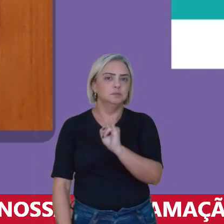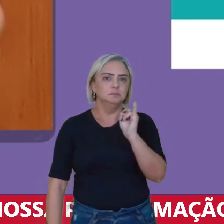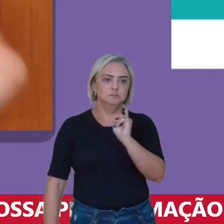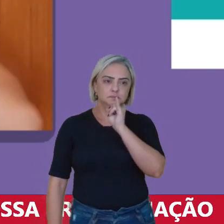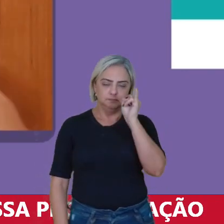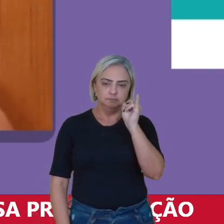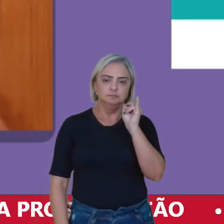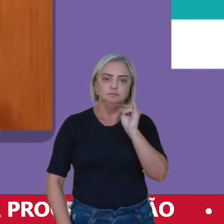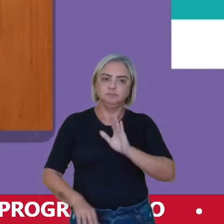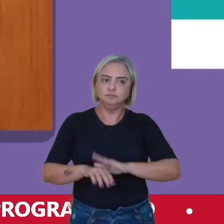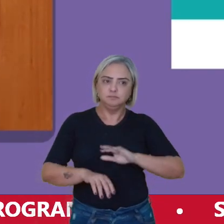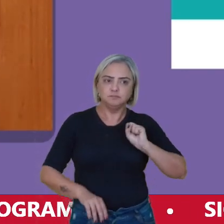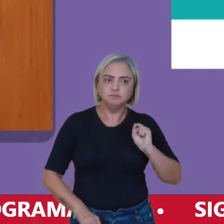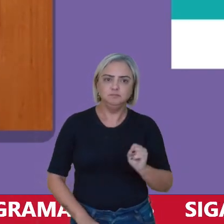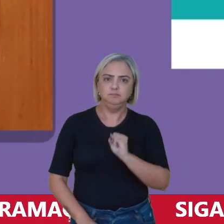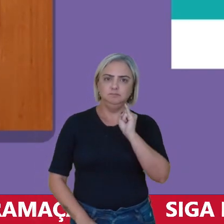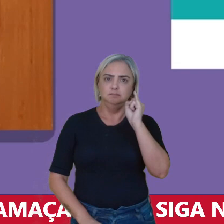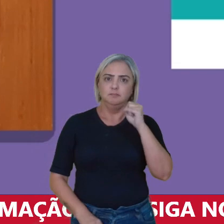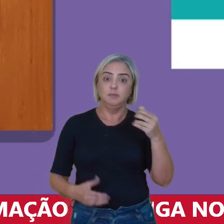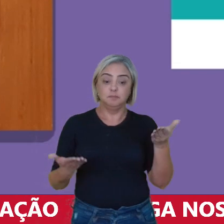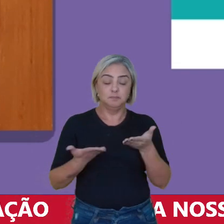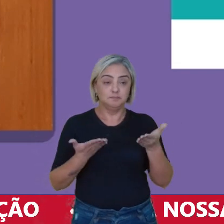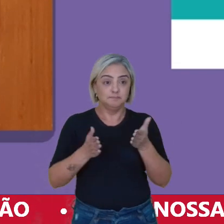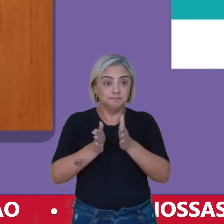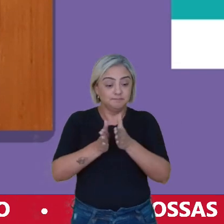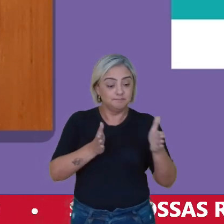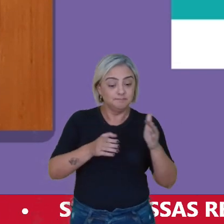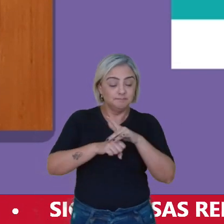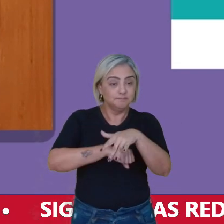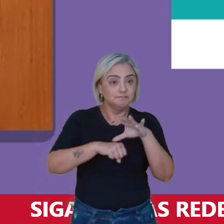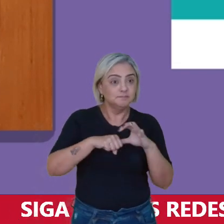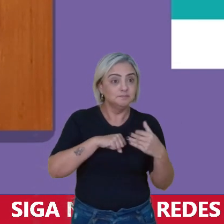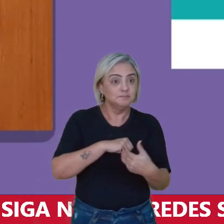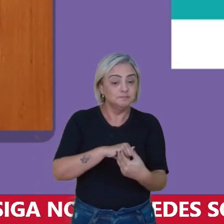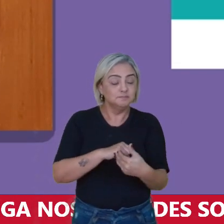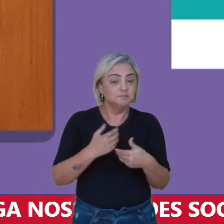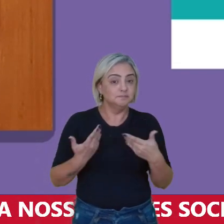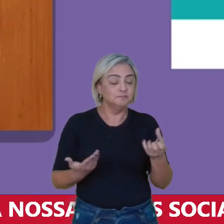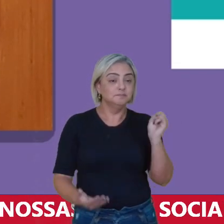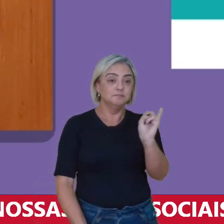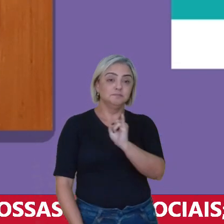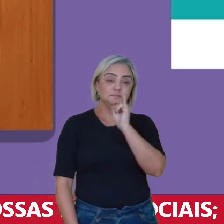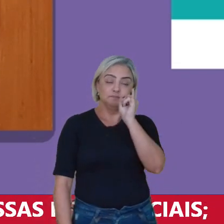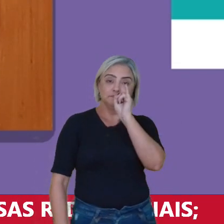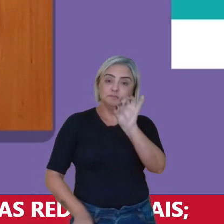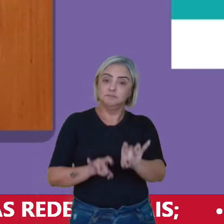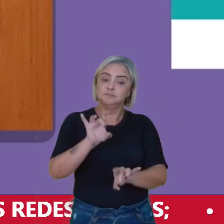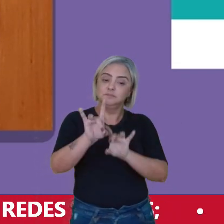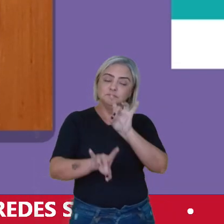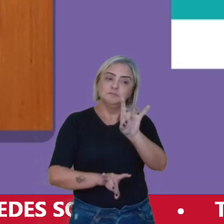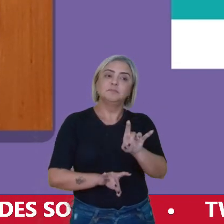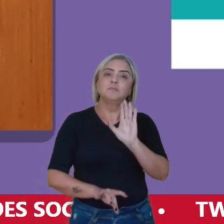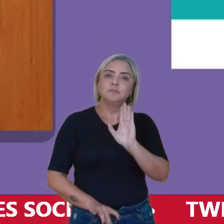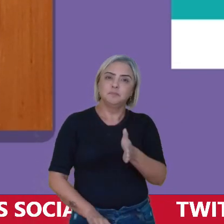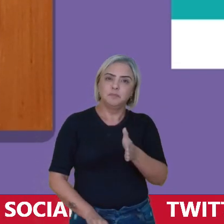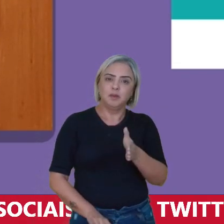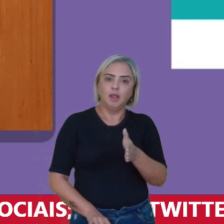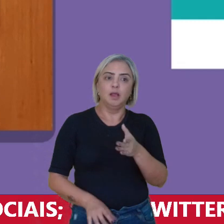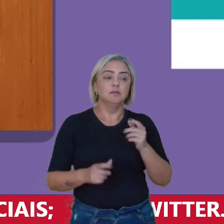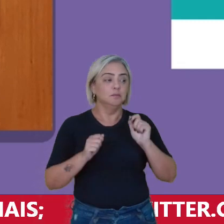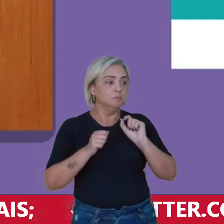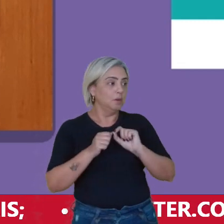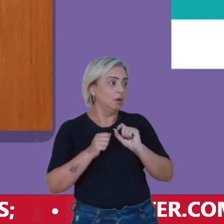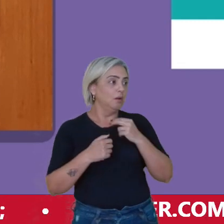vez mais significativa. A gente agora na pandemia está tendo ainda essa importância especial, né, já que a gente não está podendo